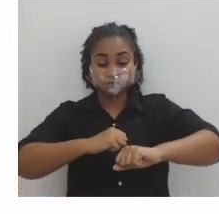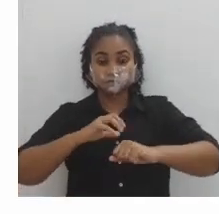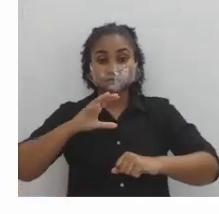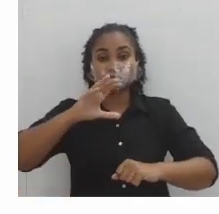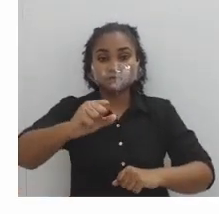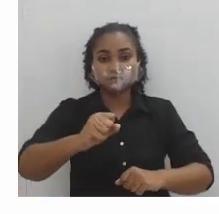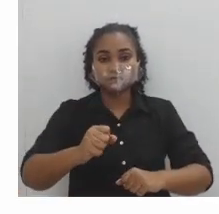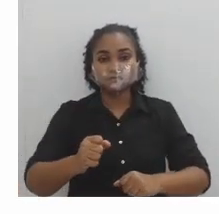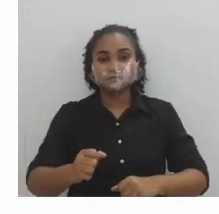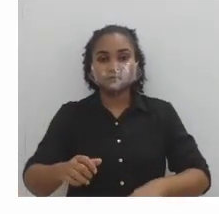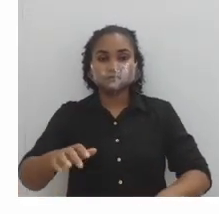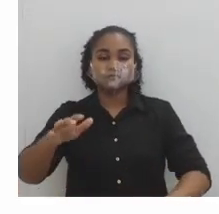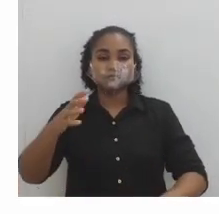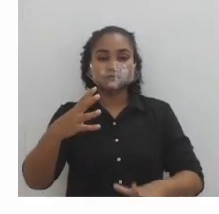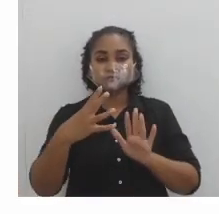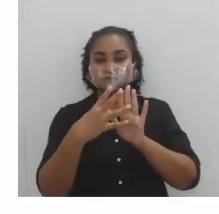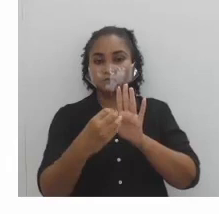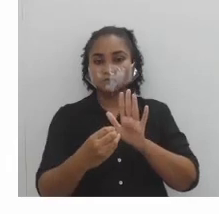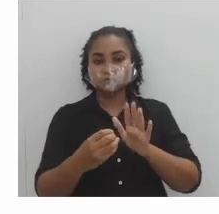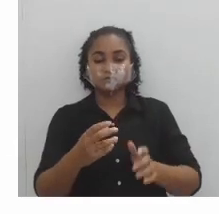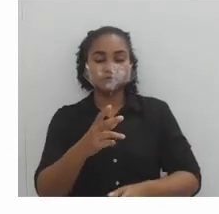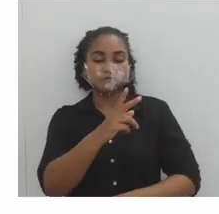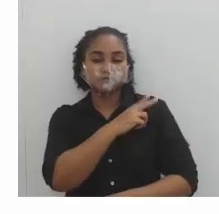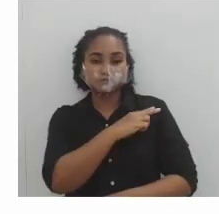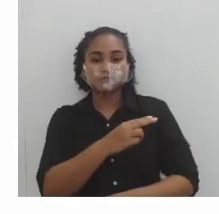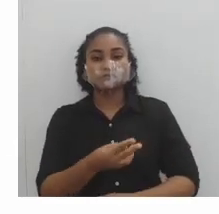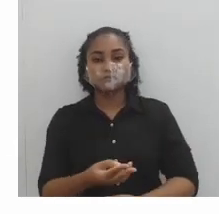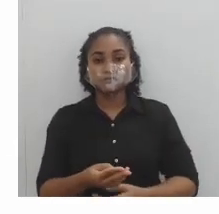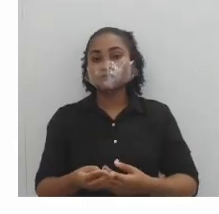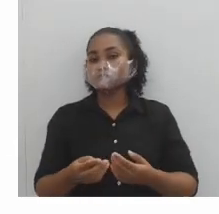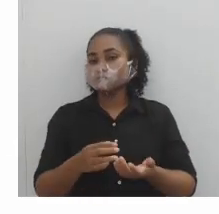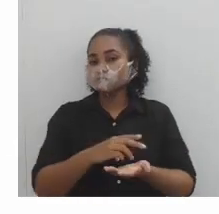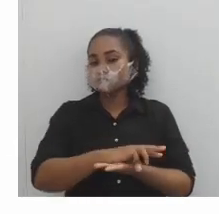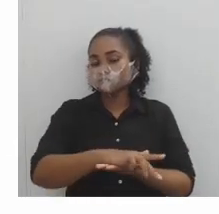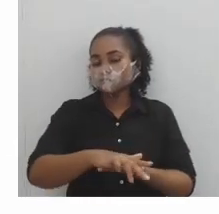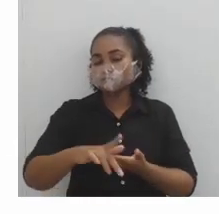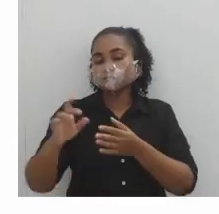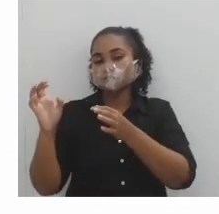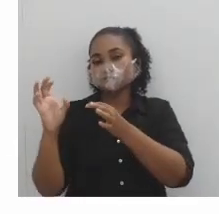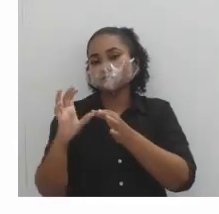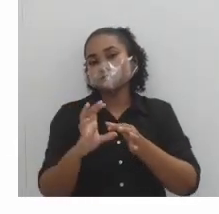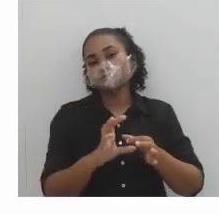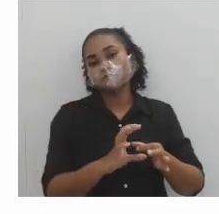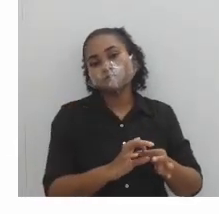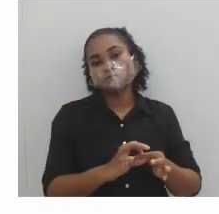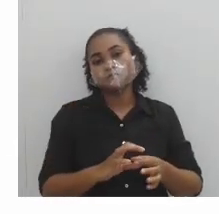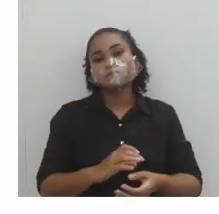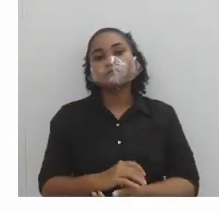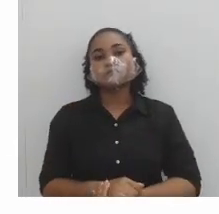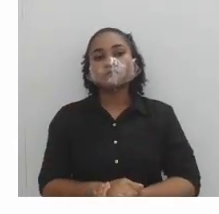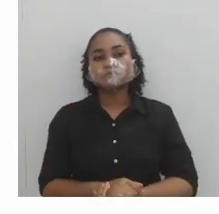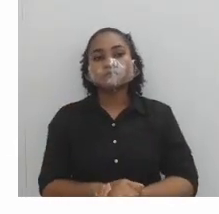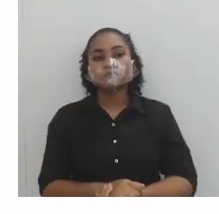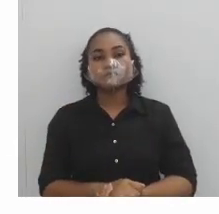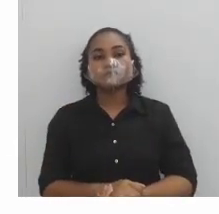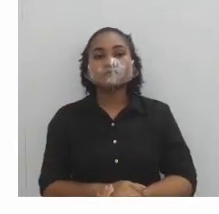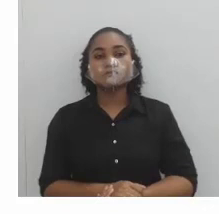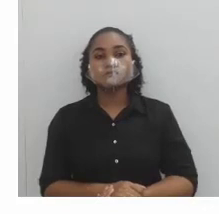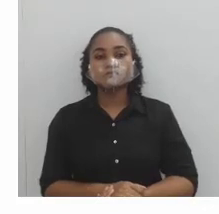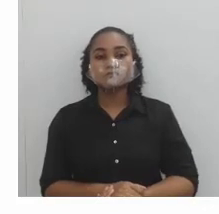imitando soldados, capturando inimigos e prendendo. Então, tudo tem a ver com o contexto que se está